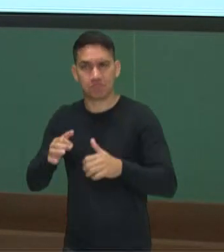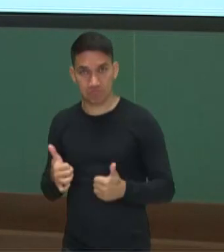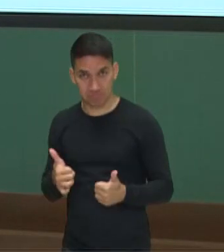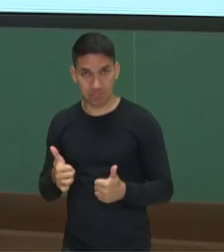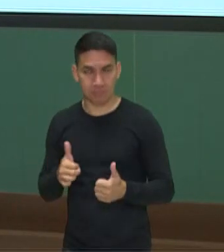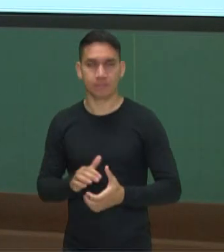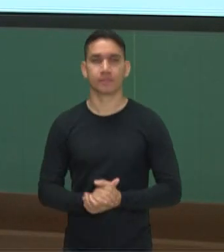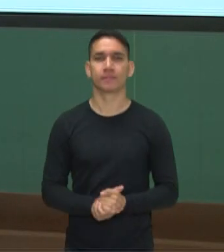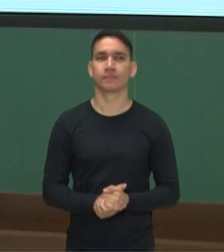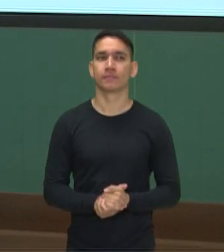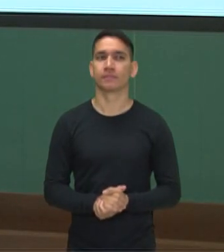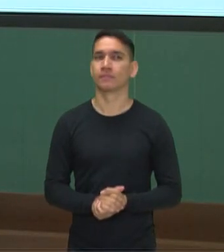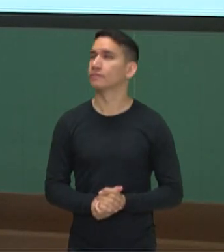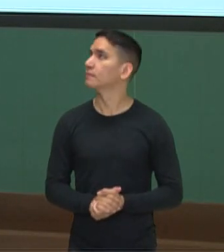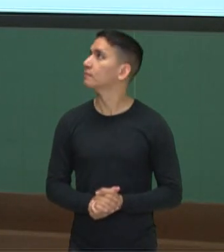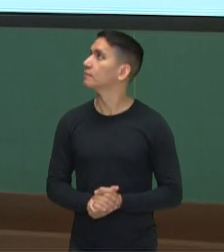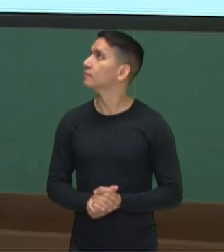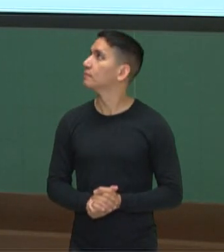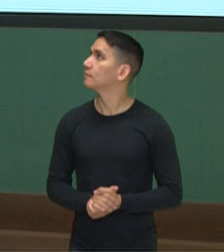isso, tá bom?